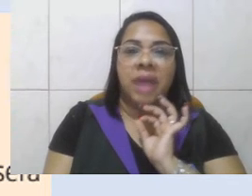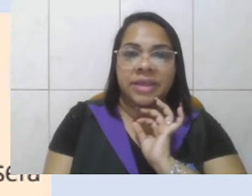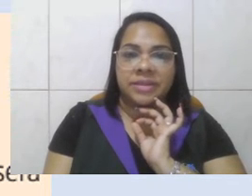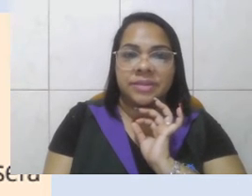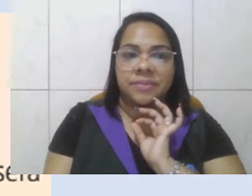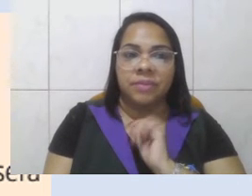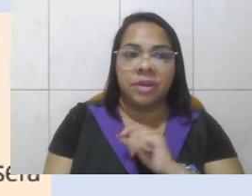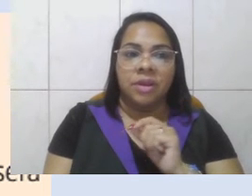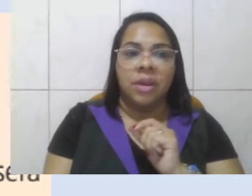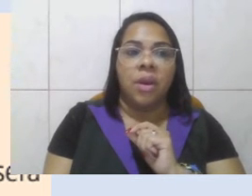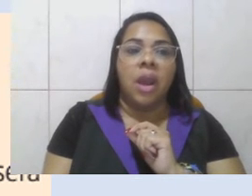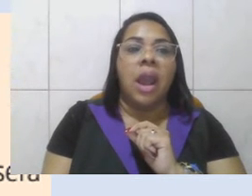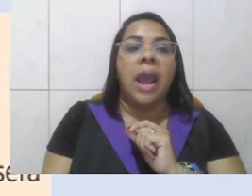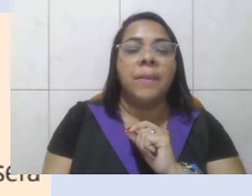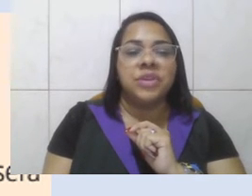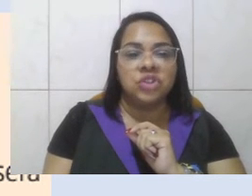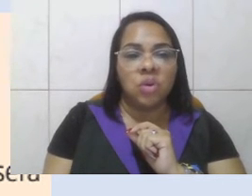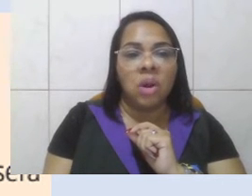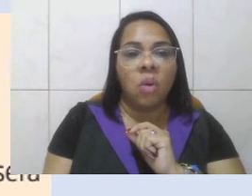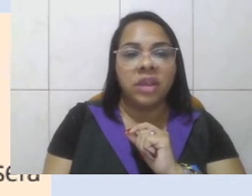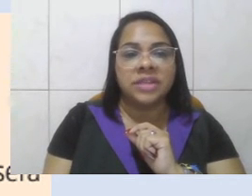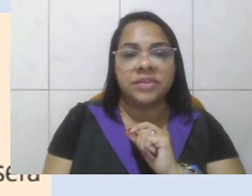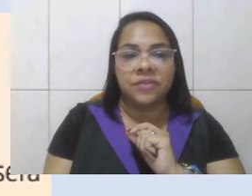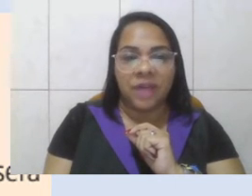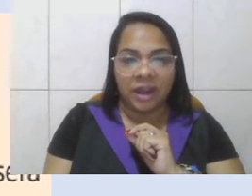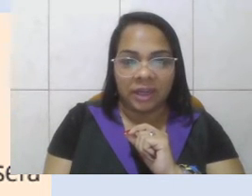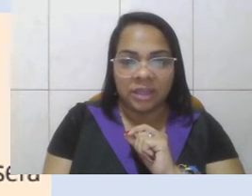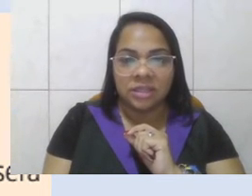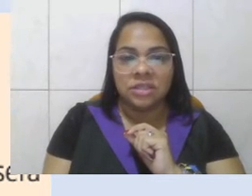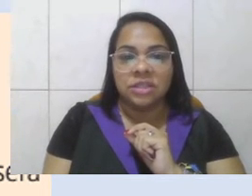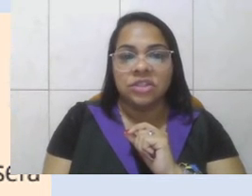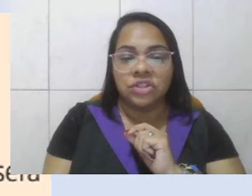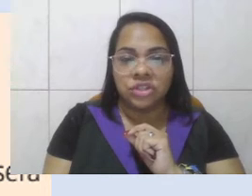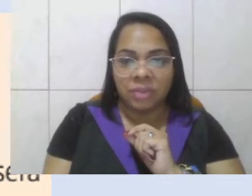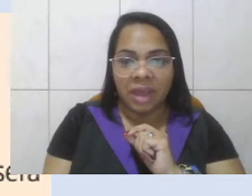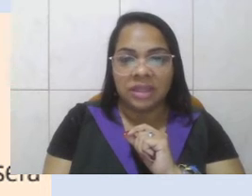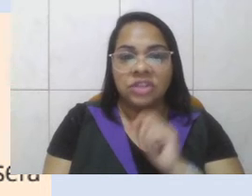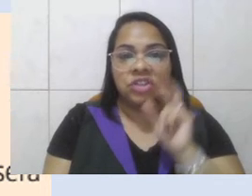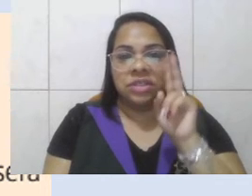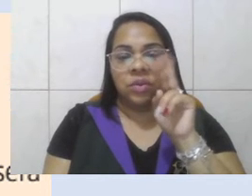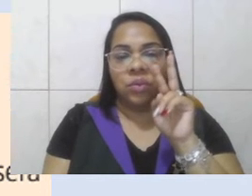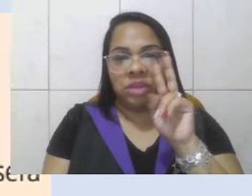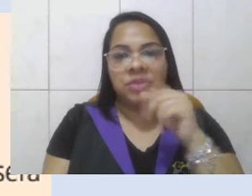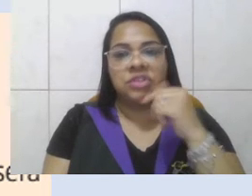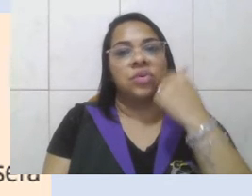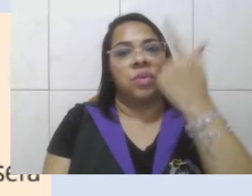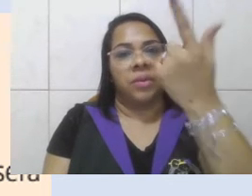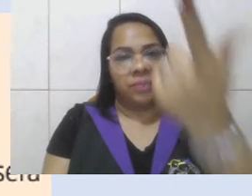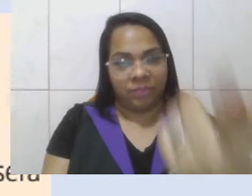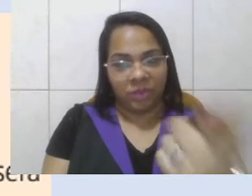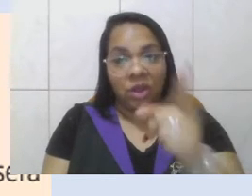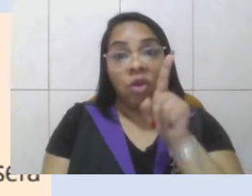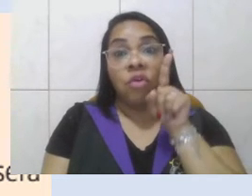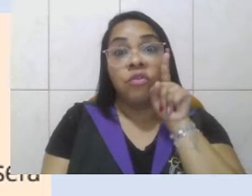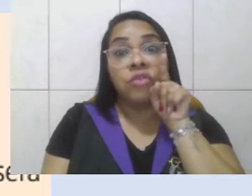dos animais. A pessoa com quem se fala, chamada de segunda